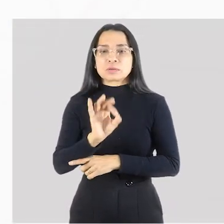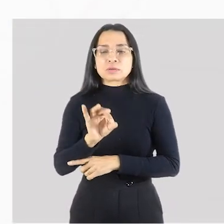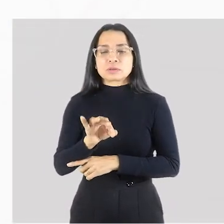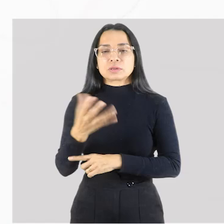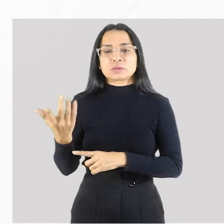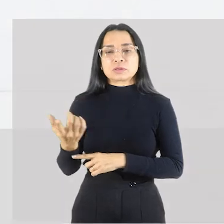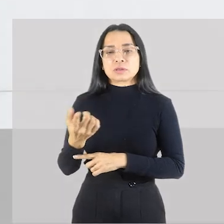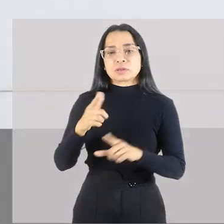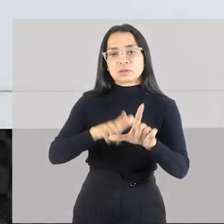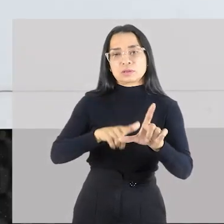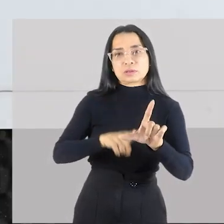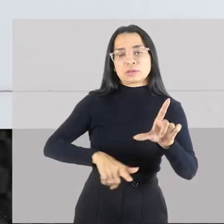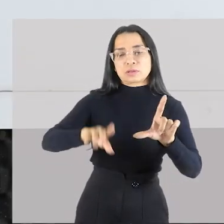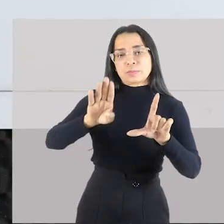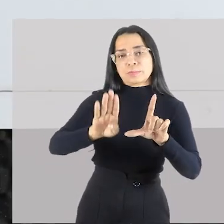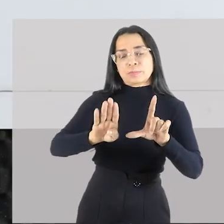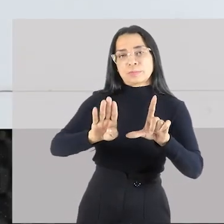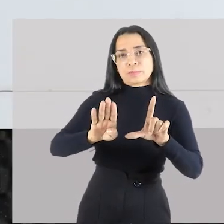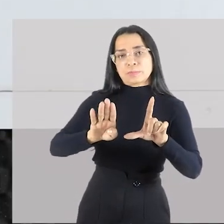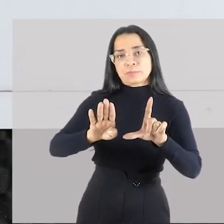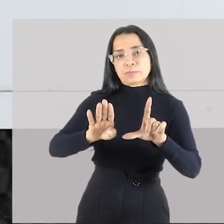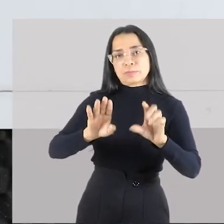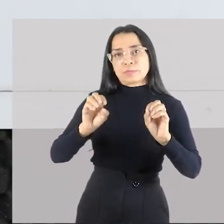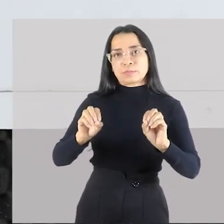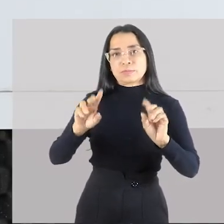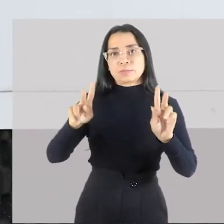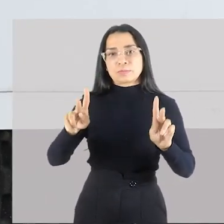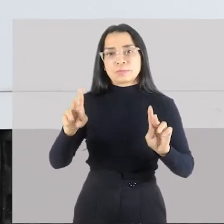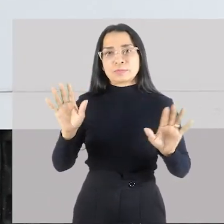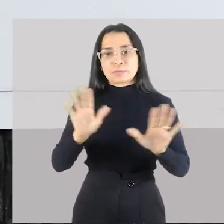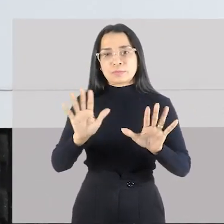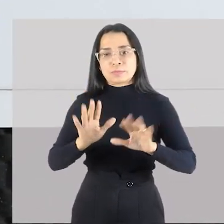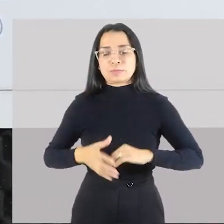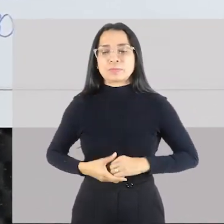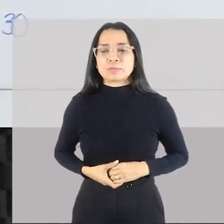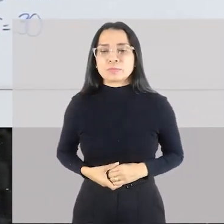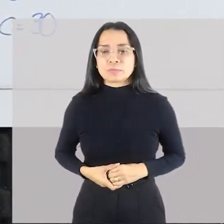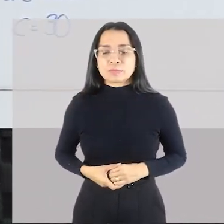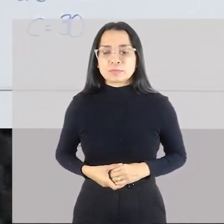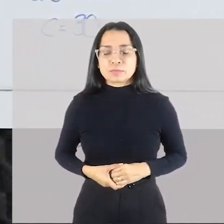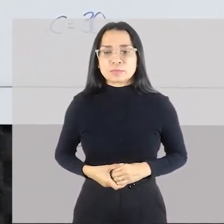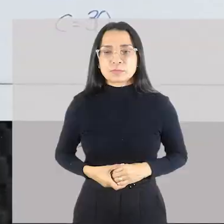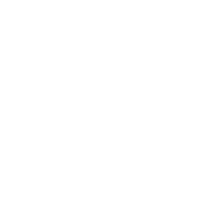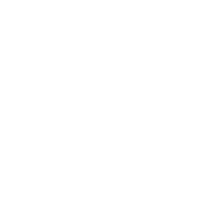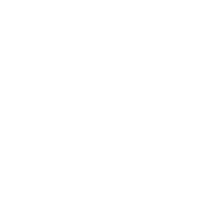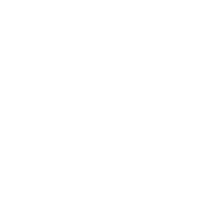é a letra B de bola. Beleza, galera? Até a próxima.